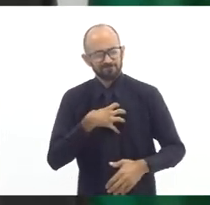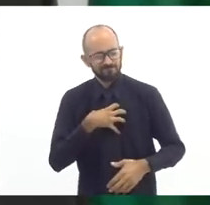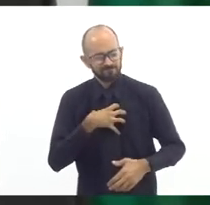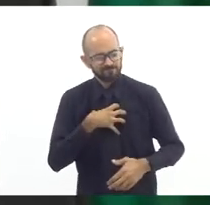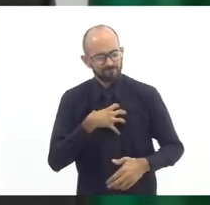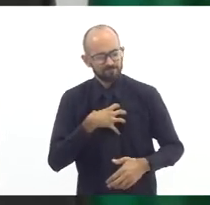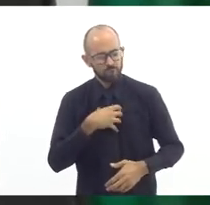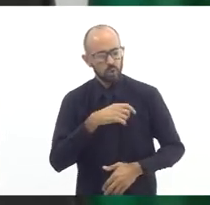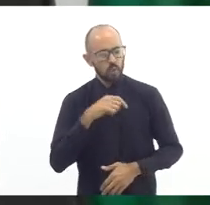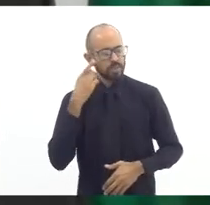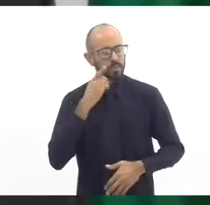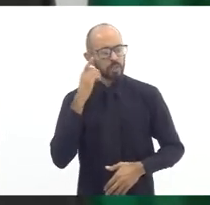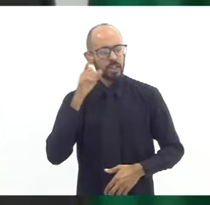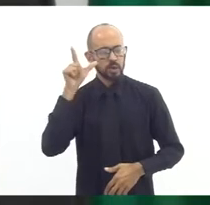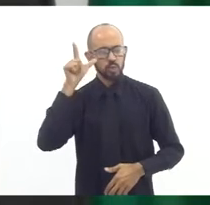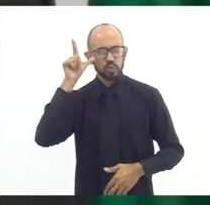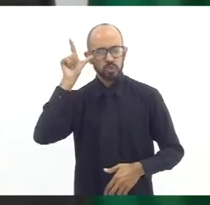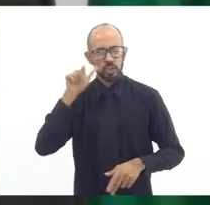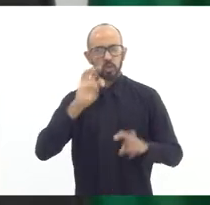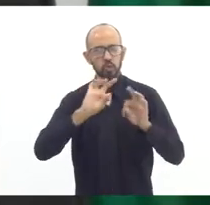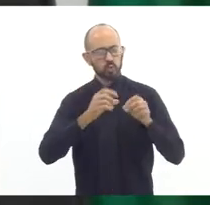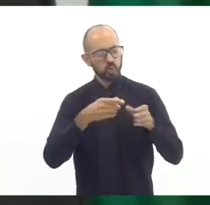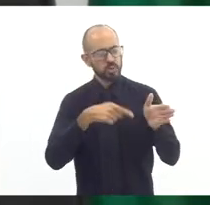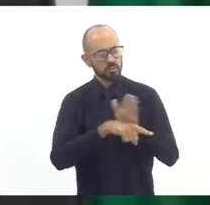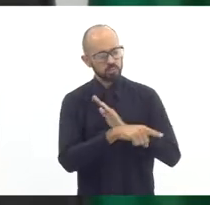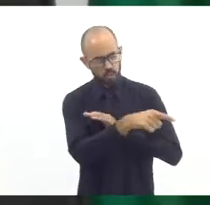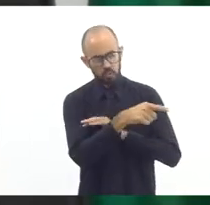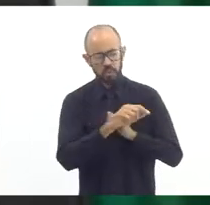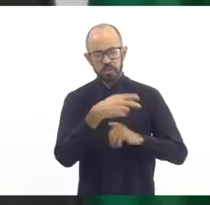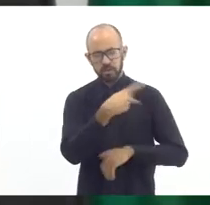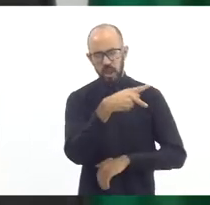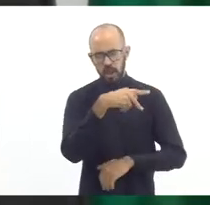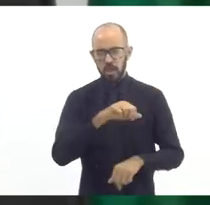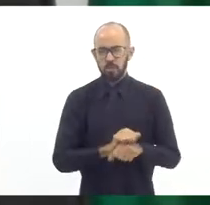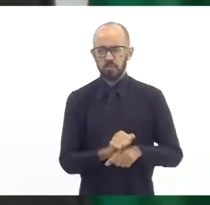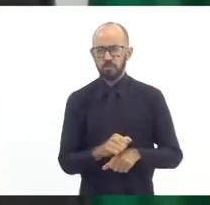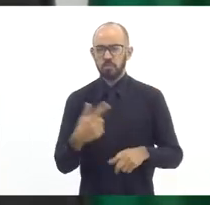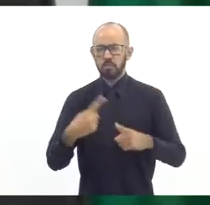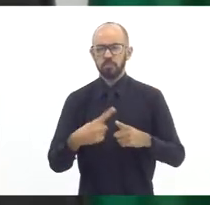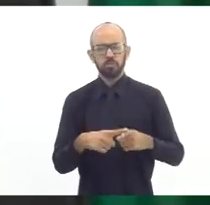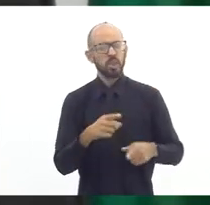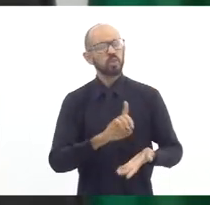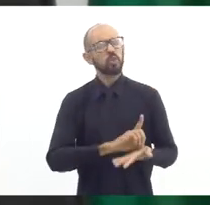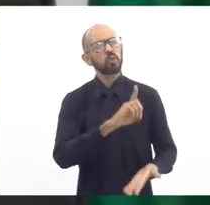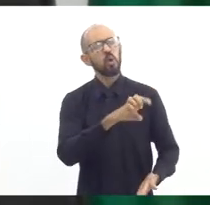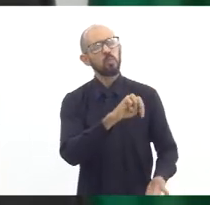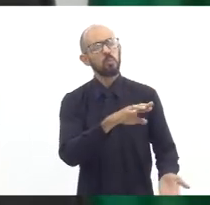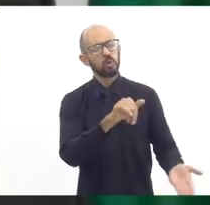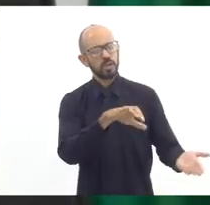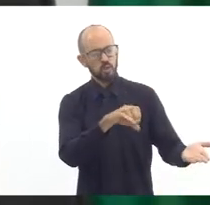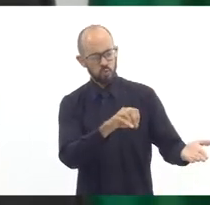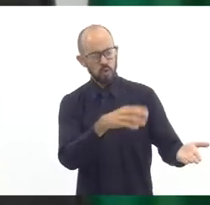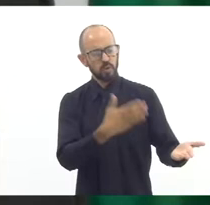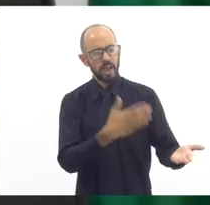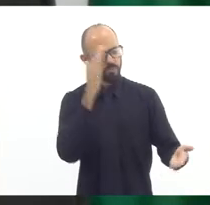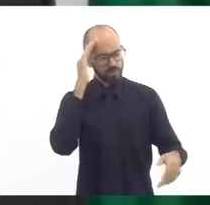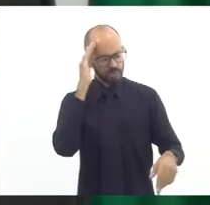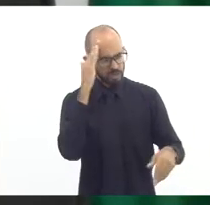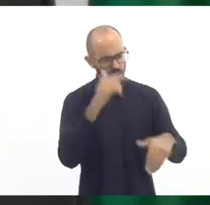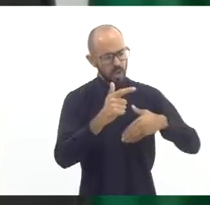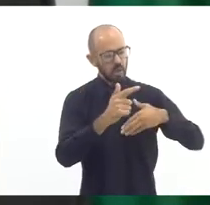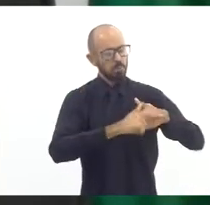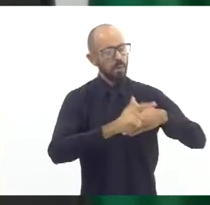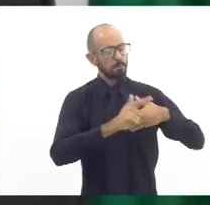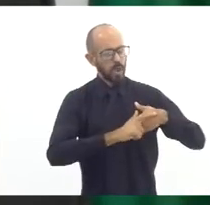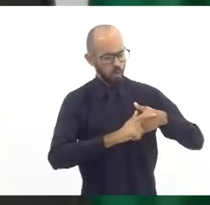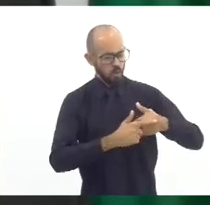deputada Lucinha, com todos os seus questionamentos. E aí, doutor Murilo, eu queria entender um pouco mais o papel